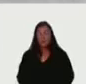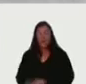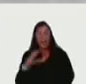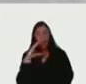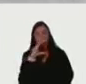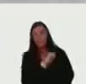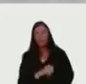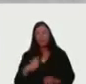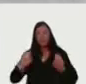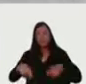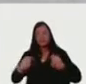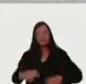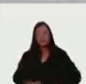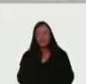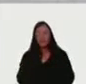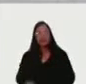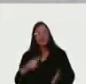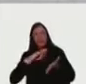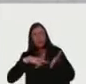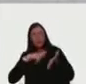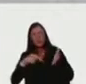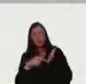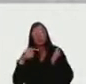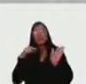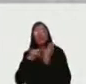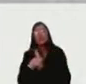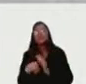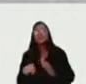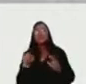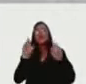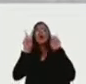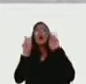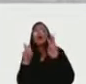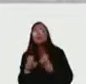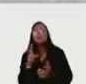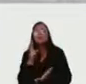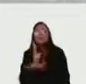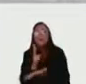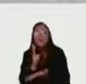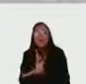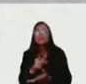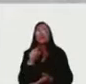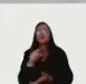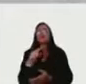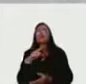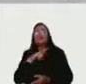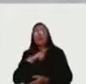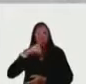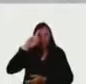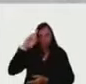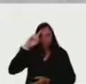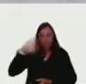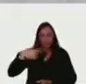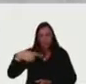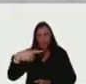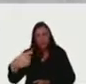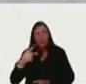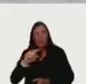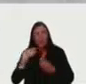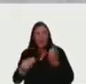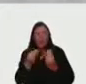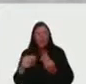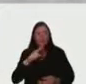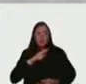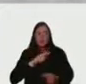documento quais são realmente os assuntos permanentes, aquele que acontece no dia a dia e que está levando todos juntos